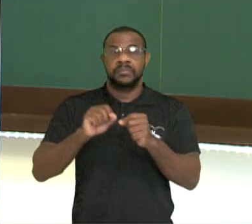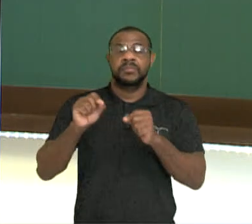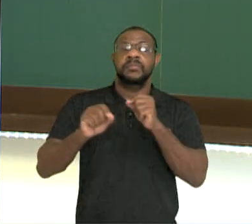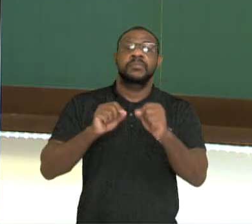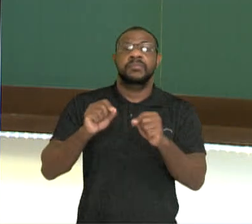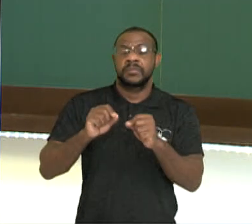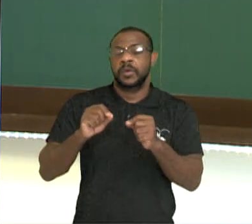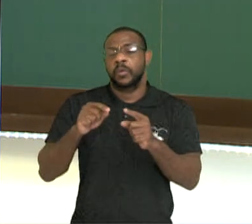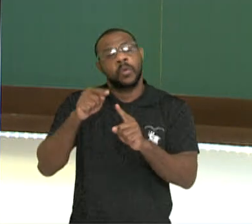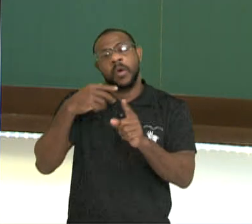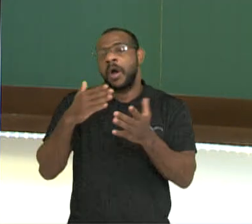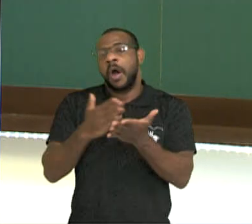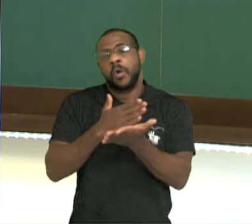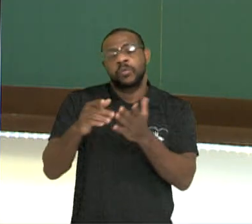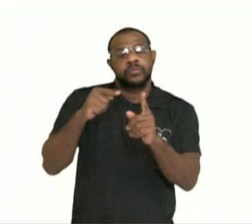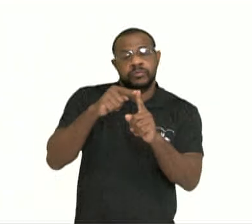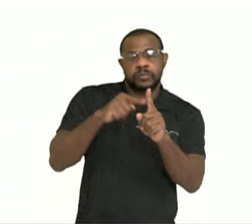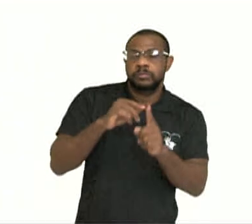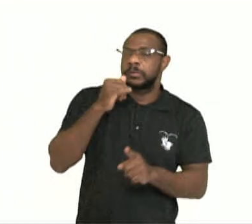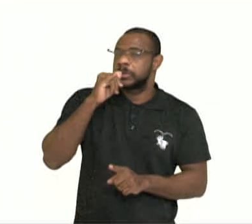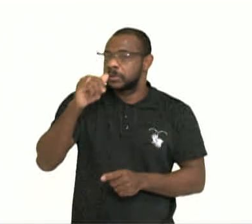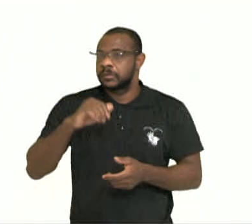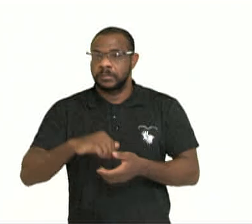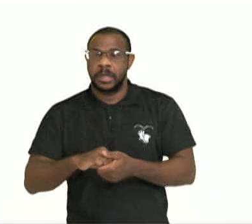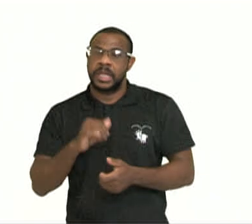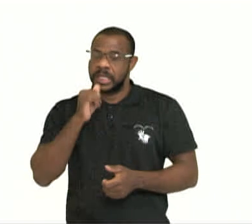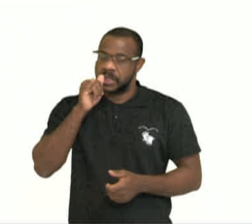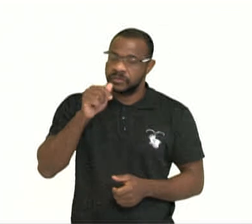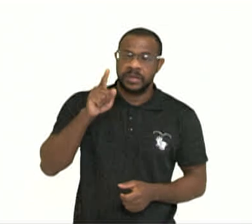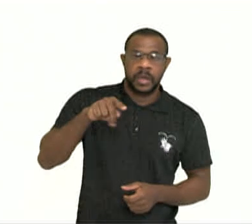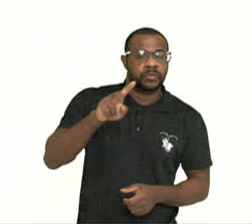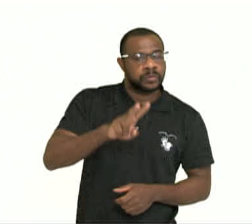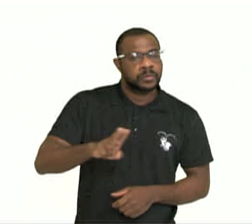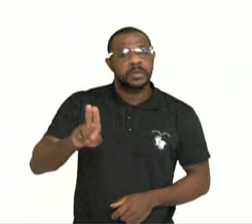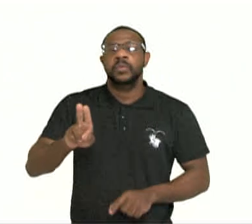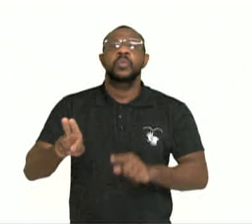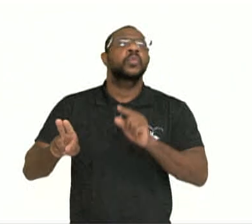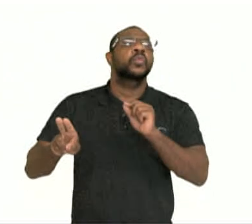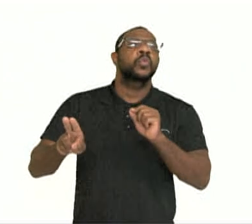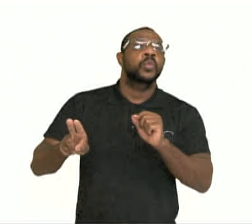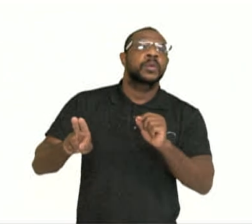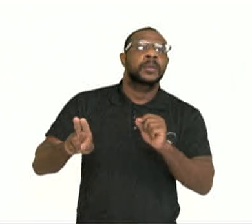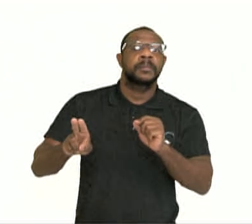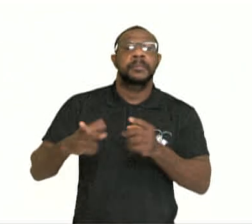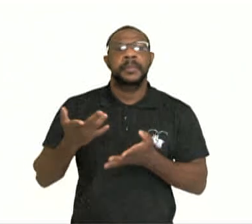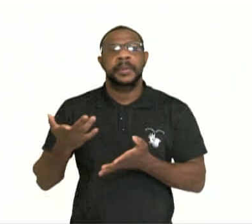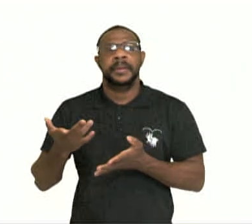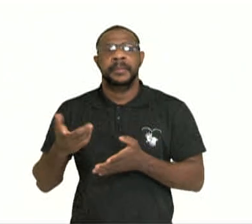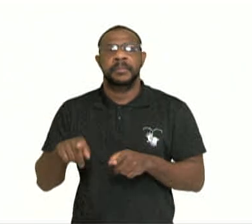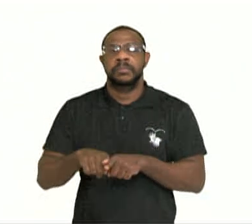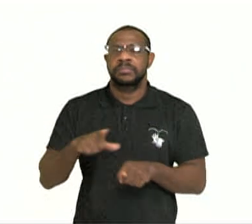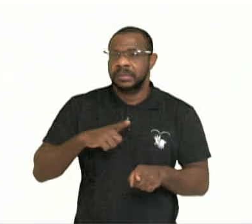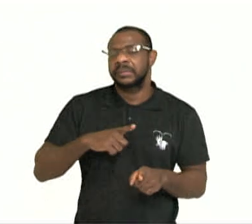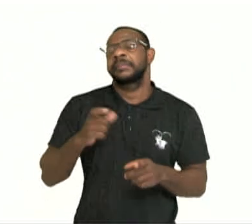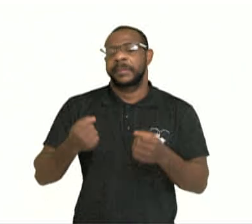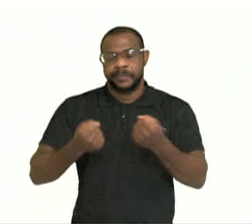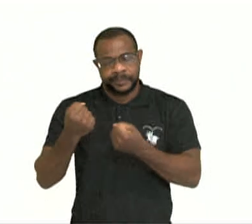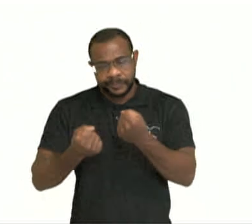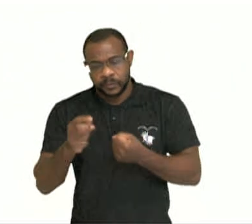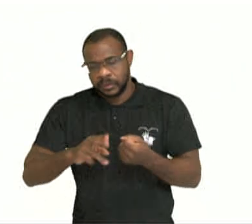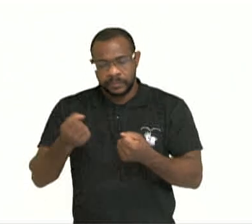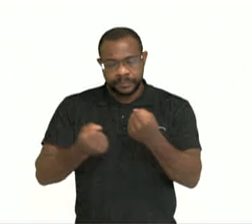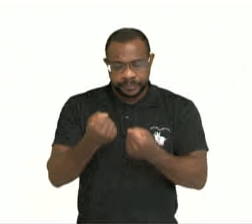tipo de energia. A energia, por sua vez, é utilizada para propiciar o deslocamento de veículos,